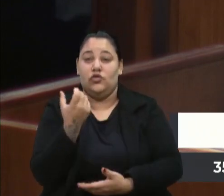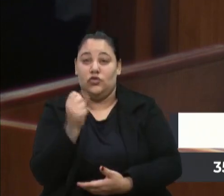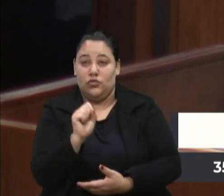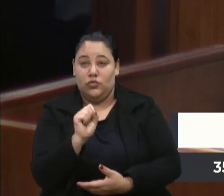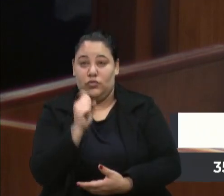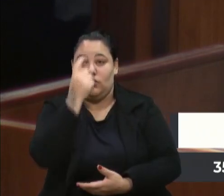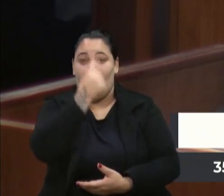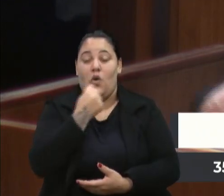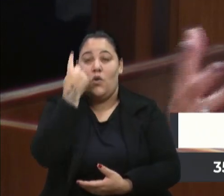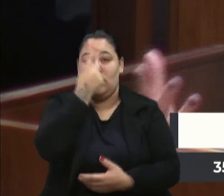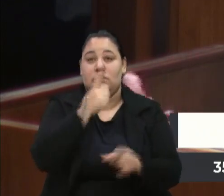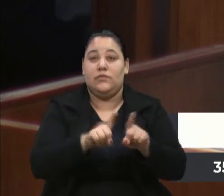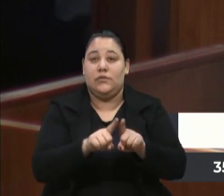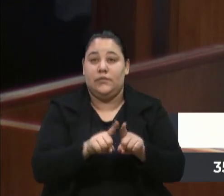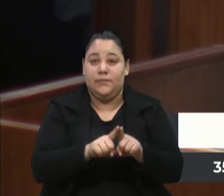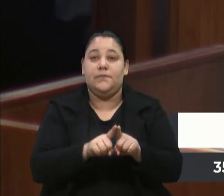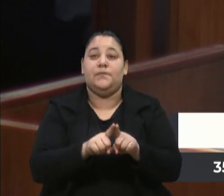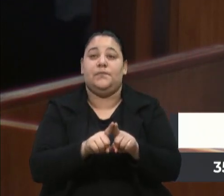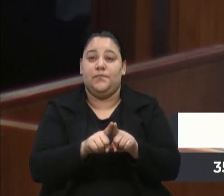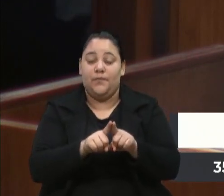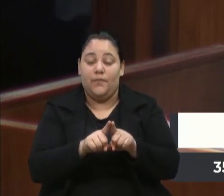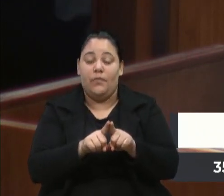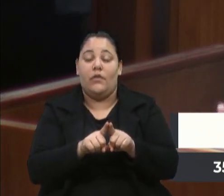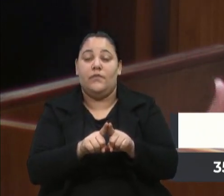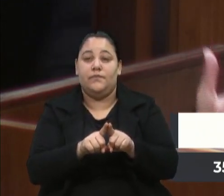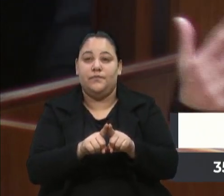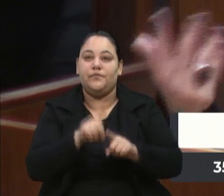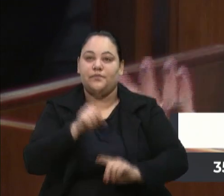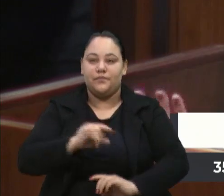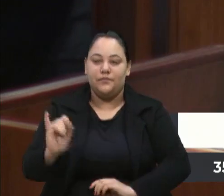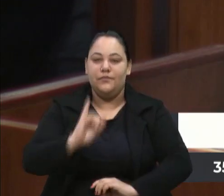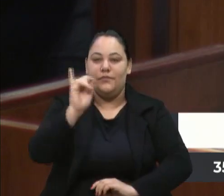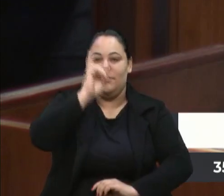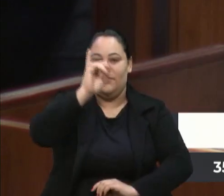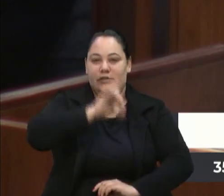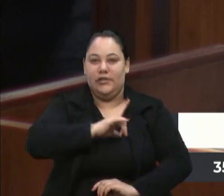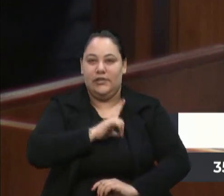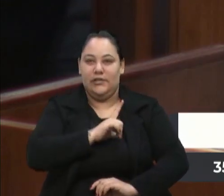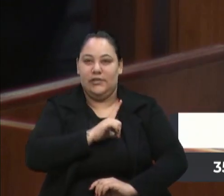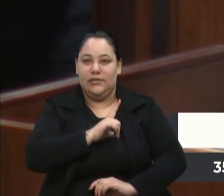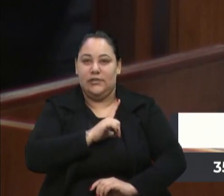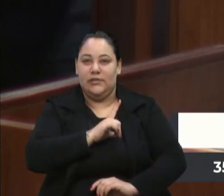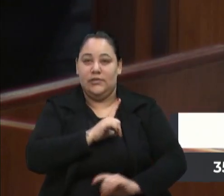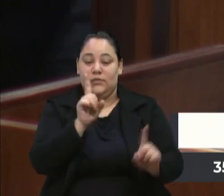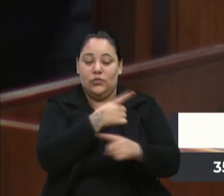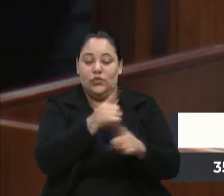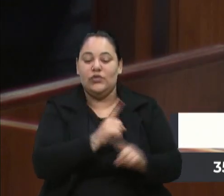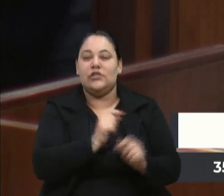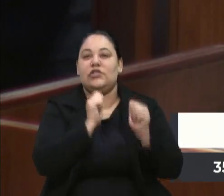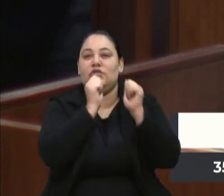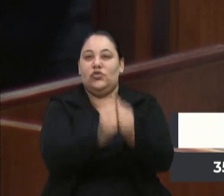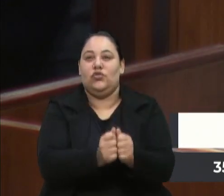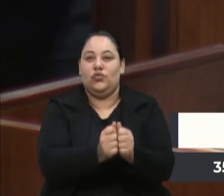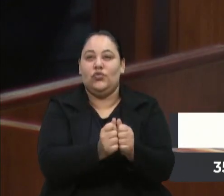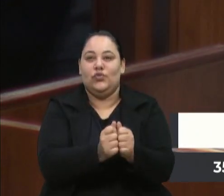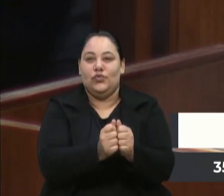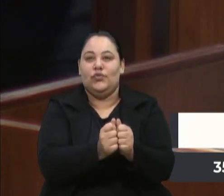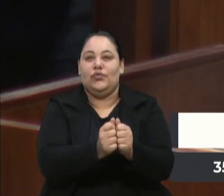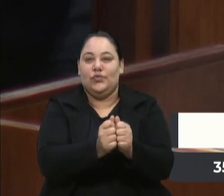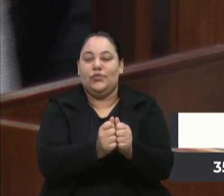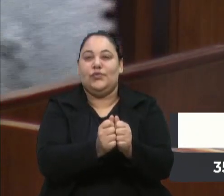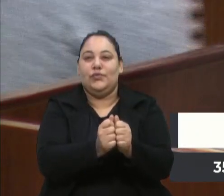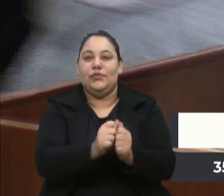horas. É um momento importante, né, seguido de uma atração musical, que ainda, por hora, é